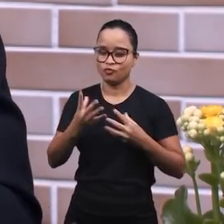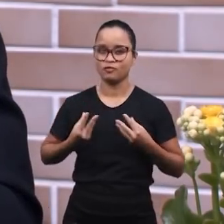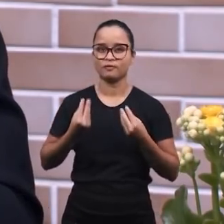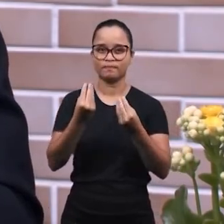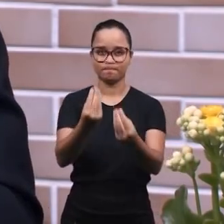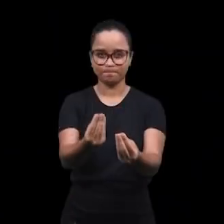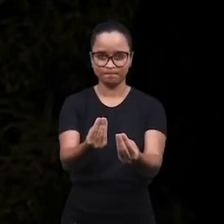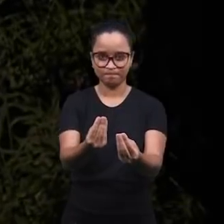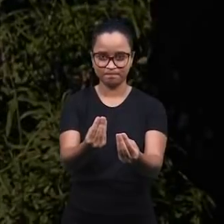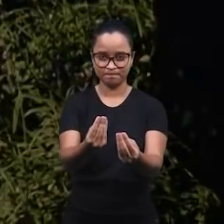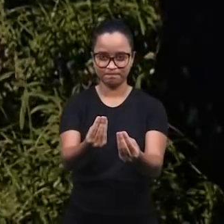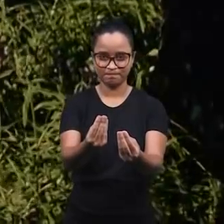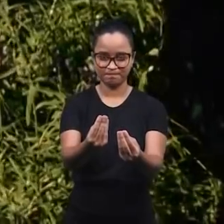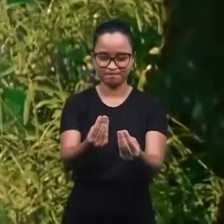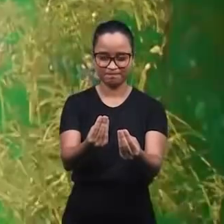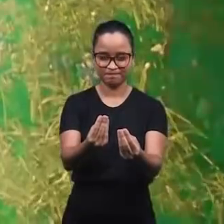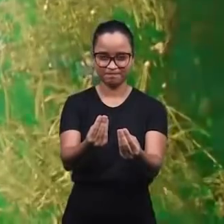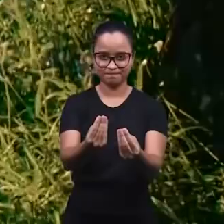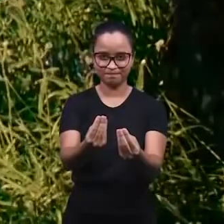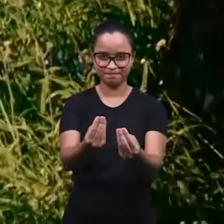oferece.